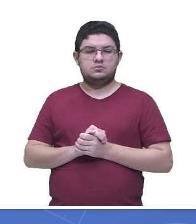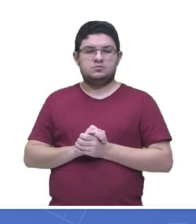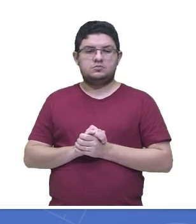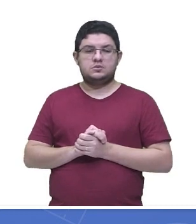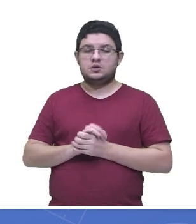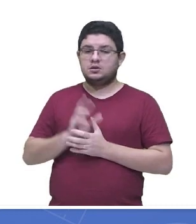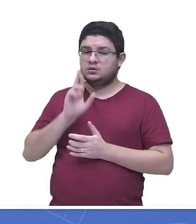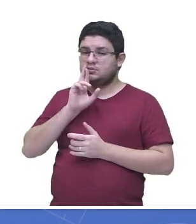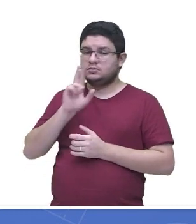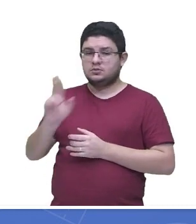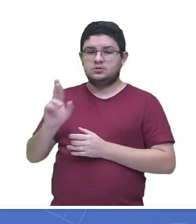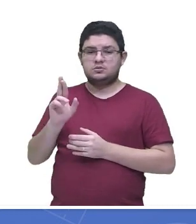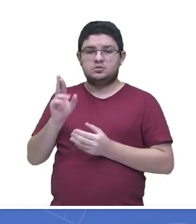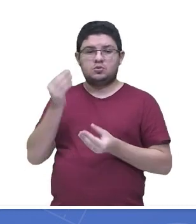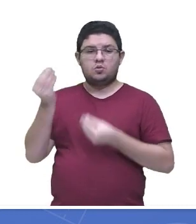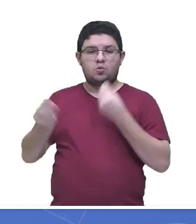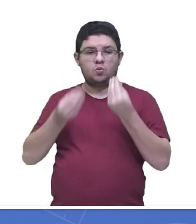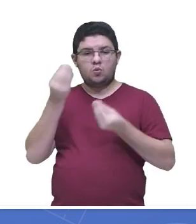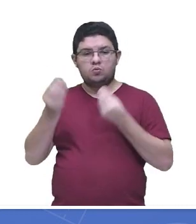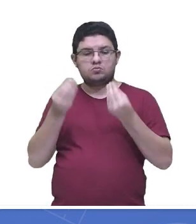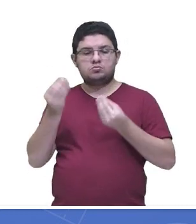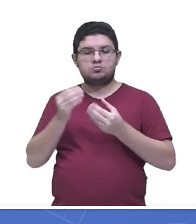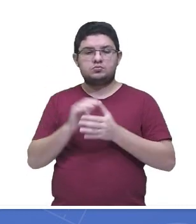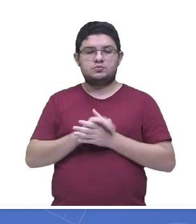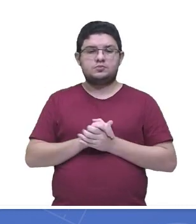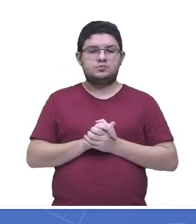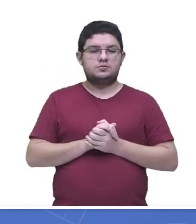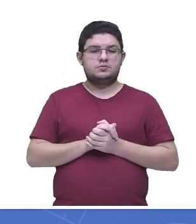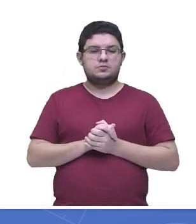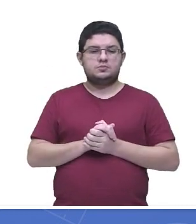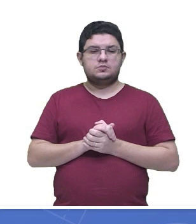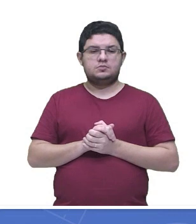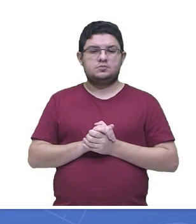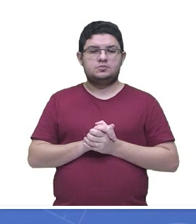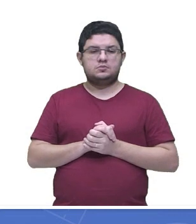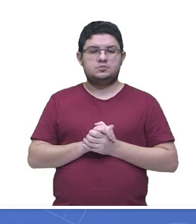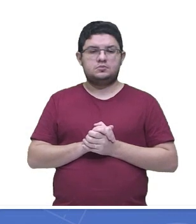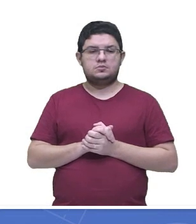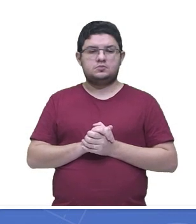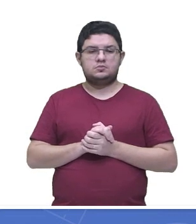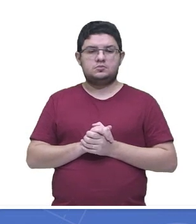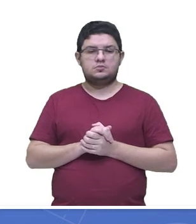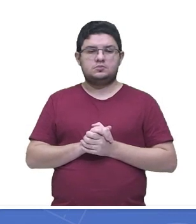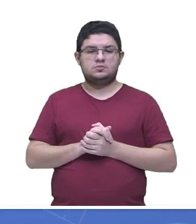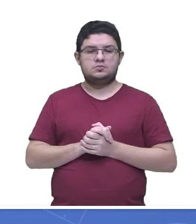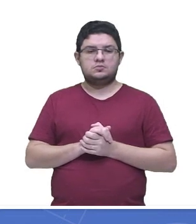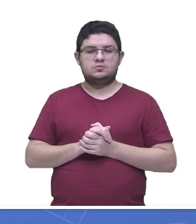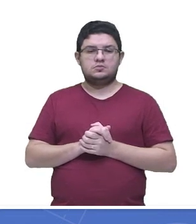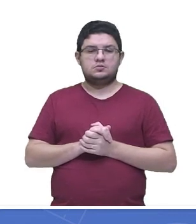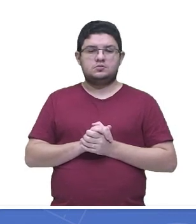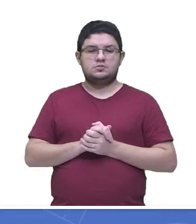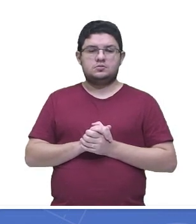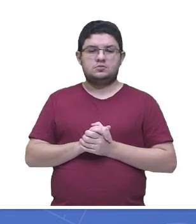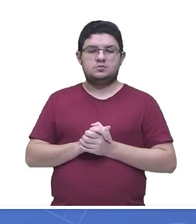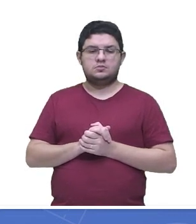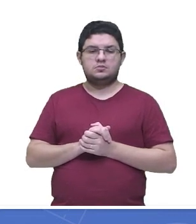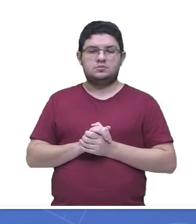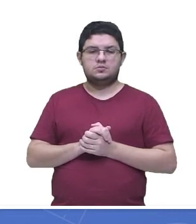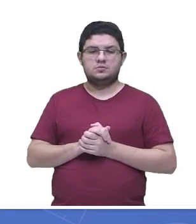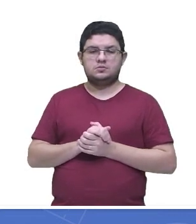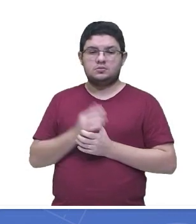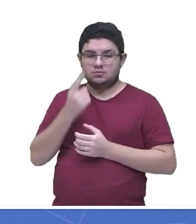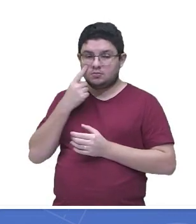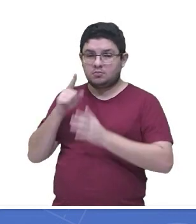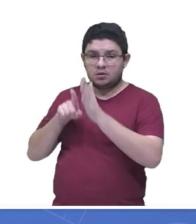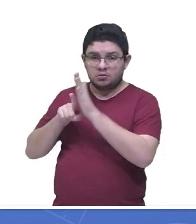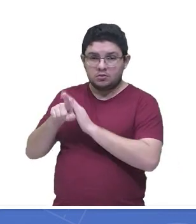responder? No, he wasn't. Nem tem espaço aqui, mas tá bom. Então, Pedro estava aprendendo a